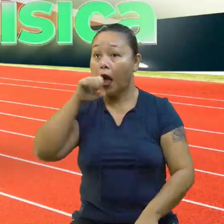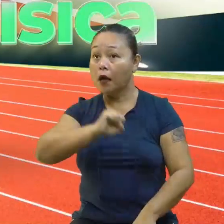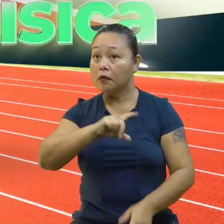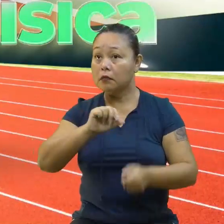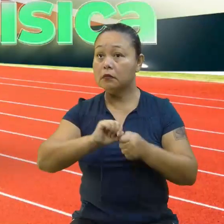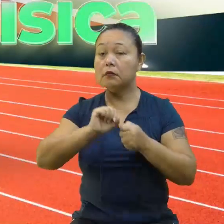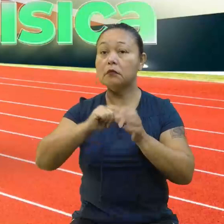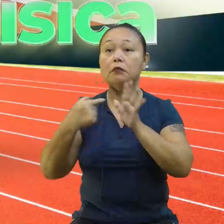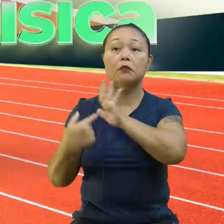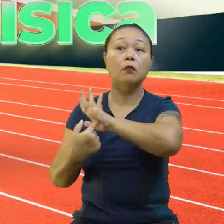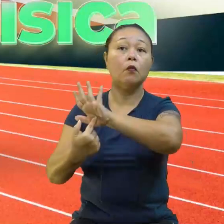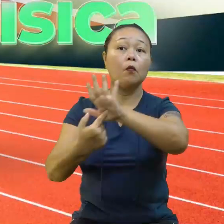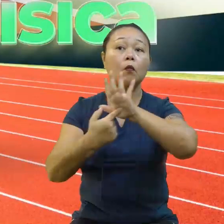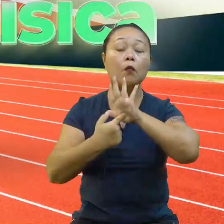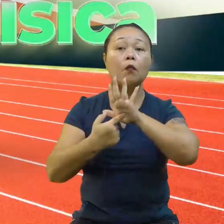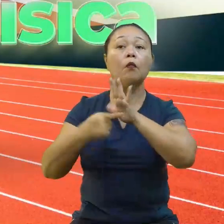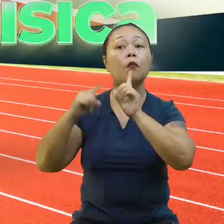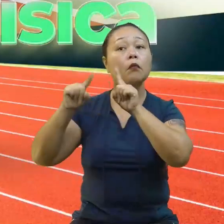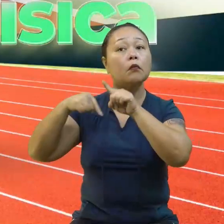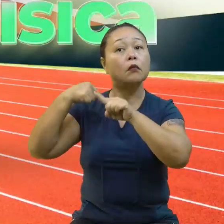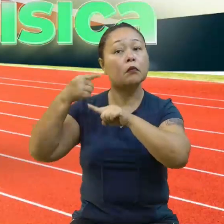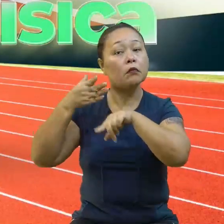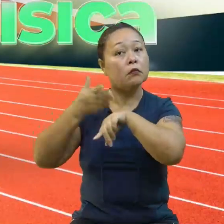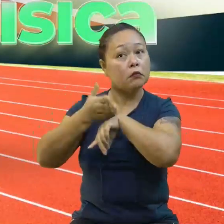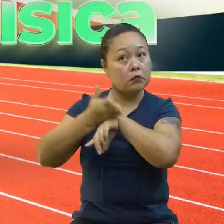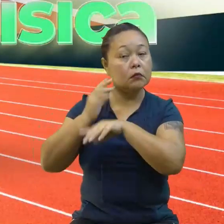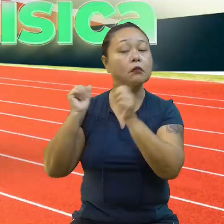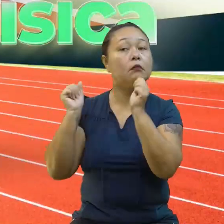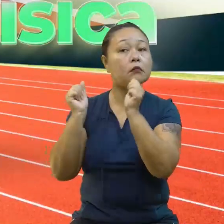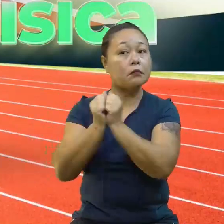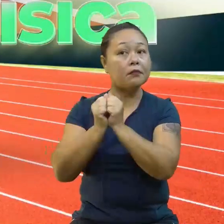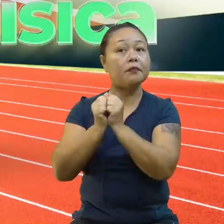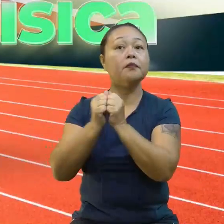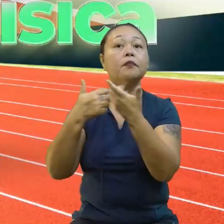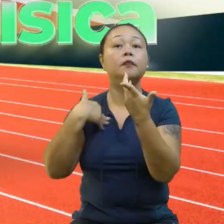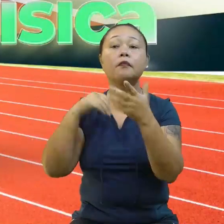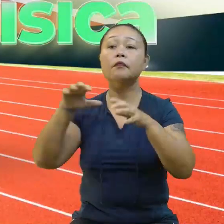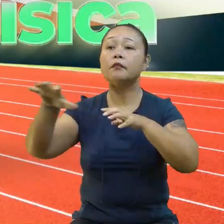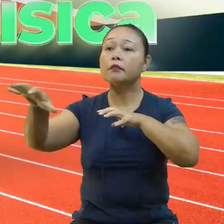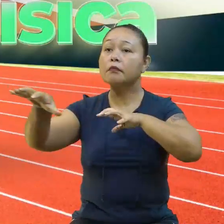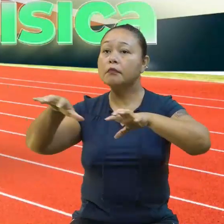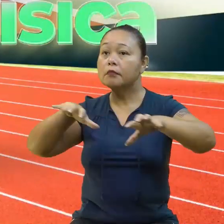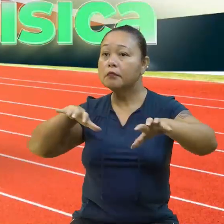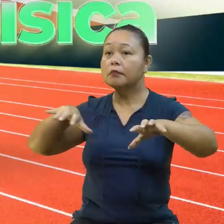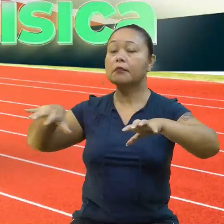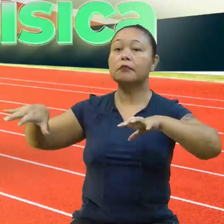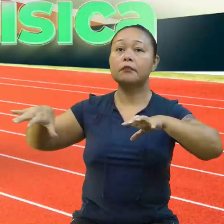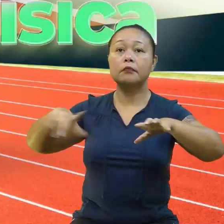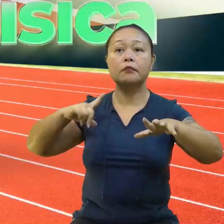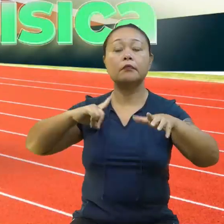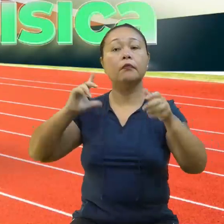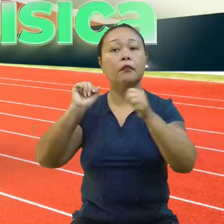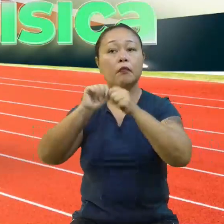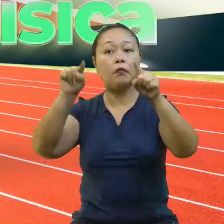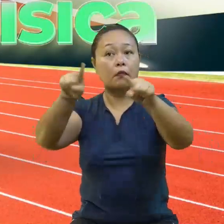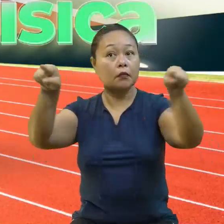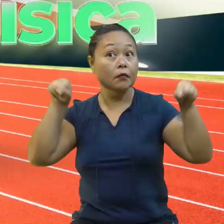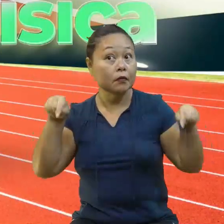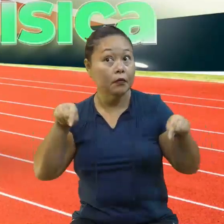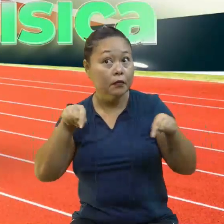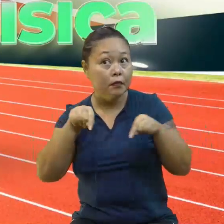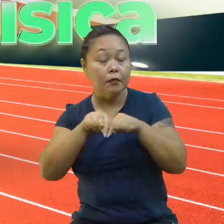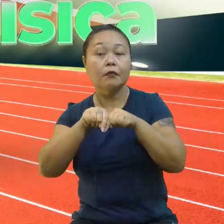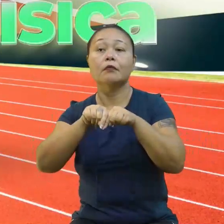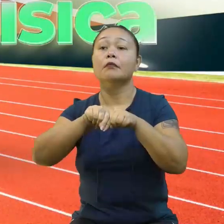uma demonstração e você vai participar comigo. Então já separa um cantinho aí. Se você está na sala de aula,